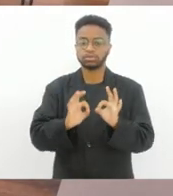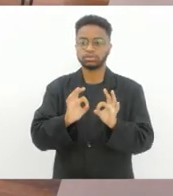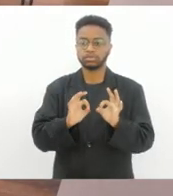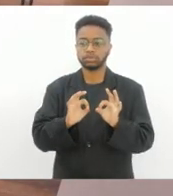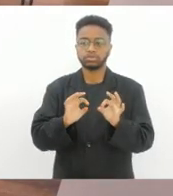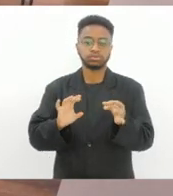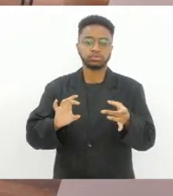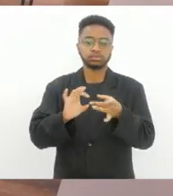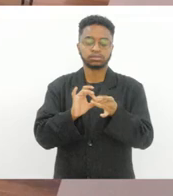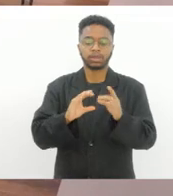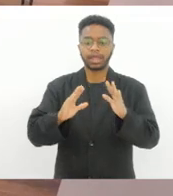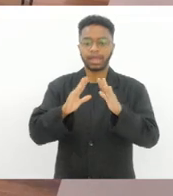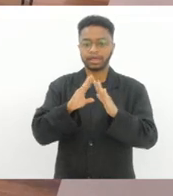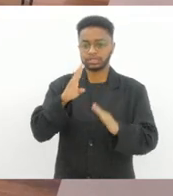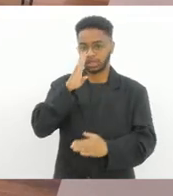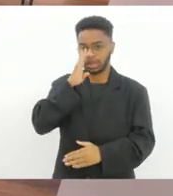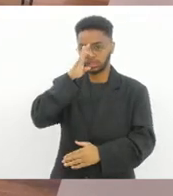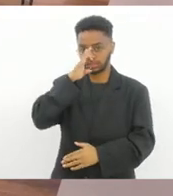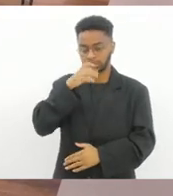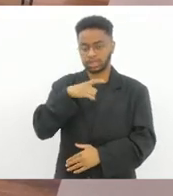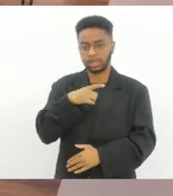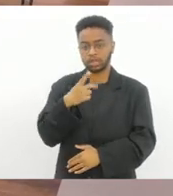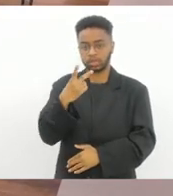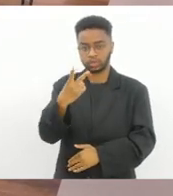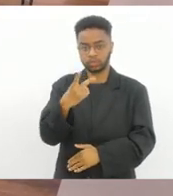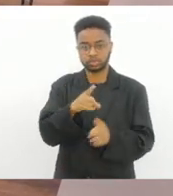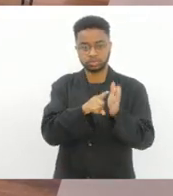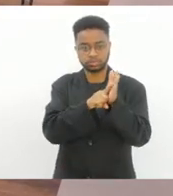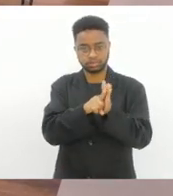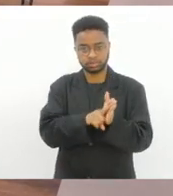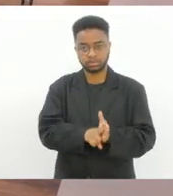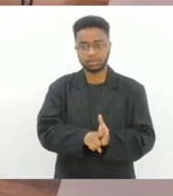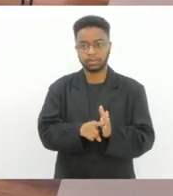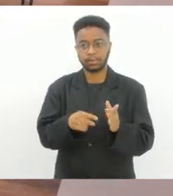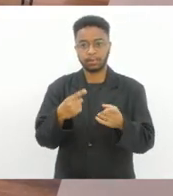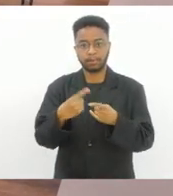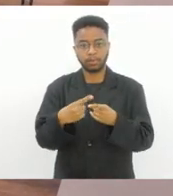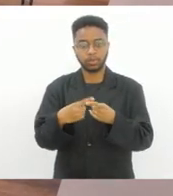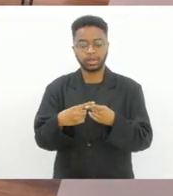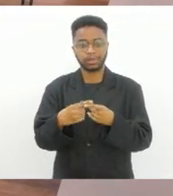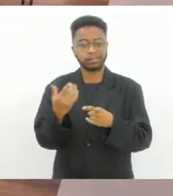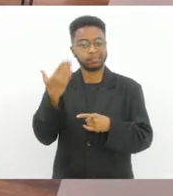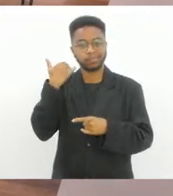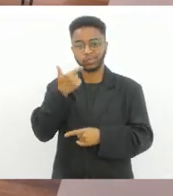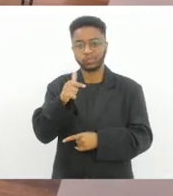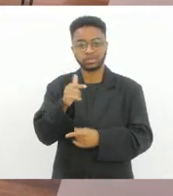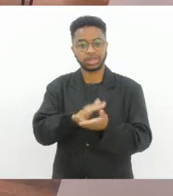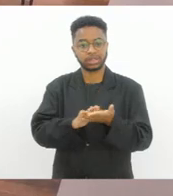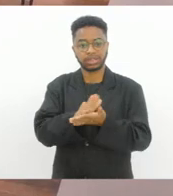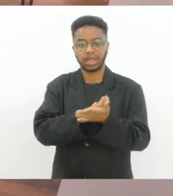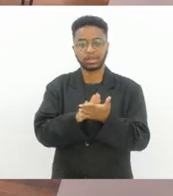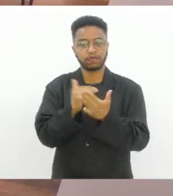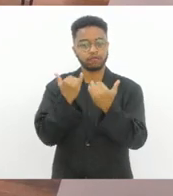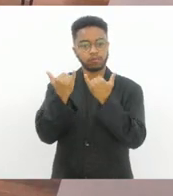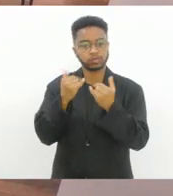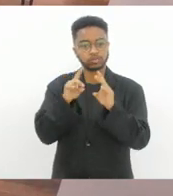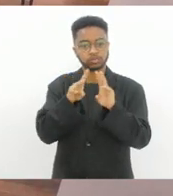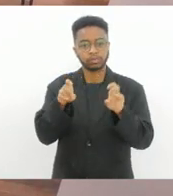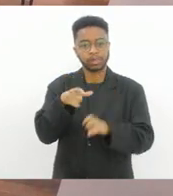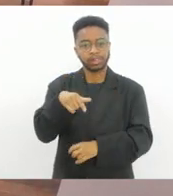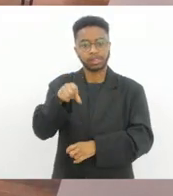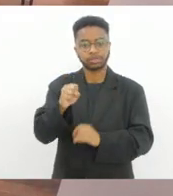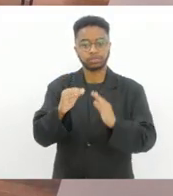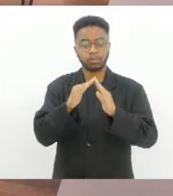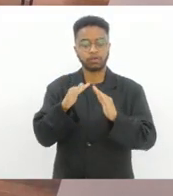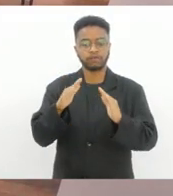Casa Resistência, dois mapeamentos, porque nada se tinha em números sobre lésbicas de favela, né? Quase